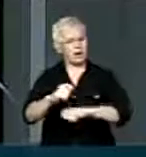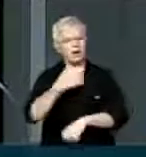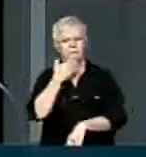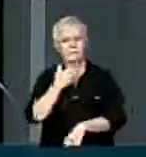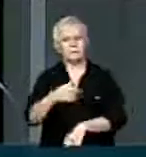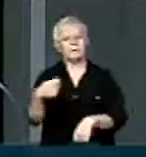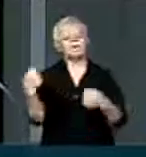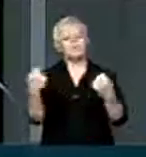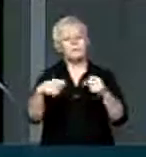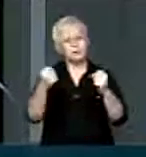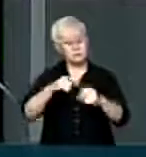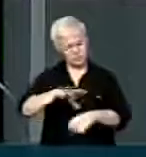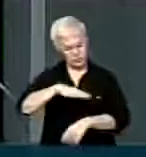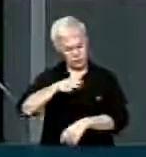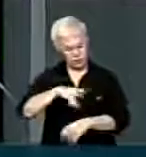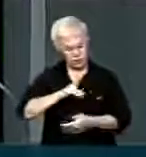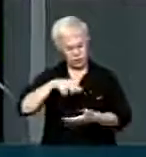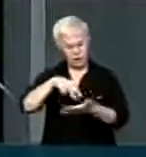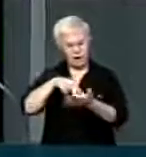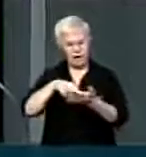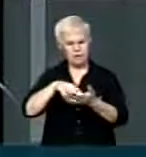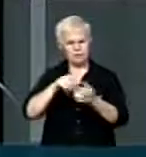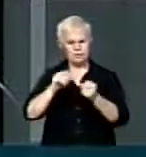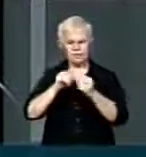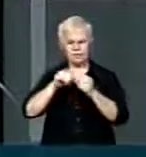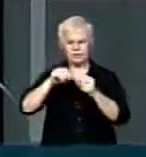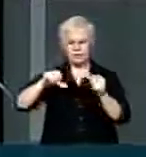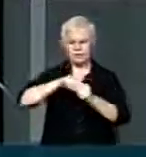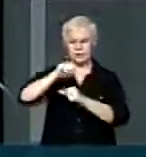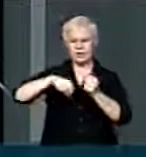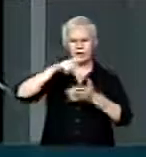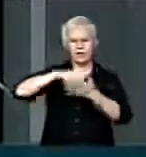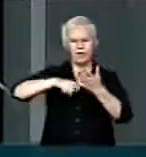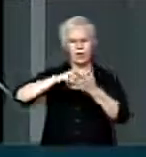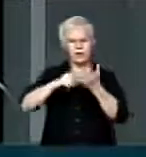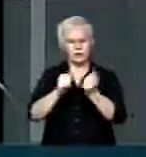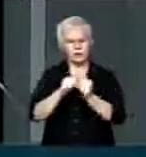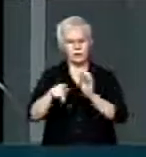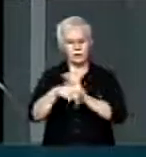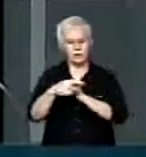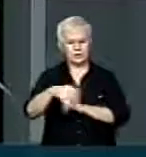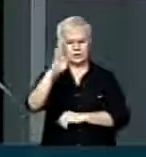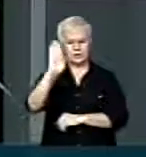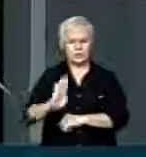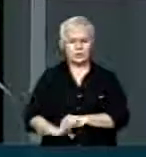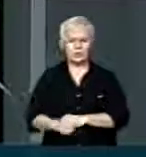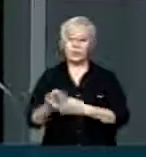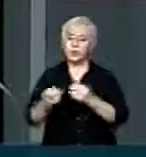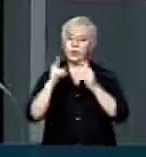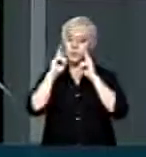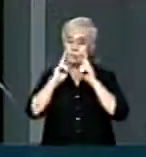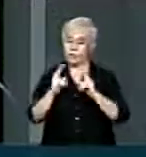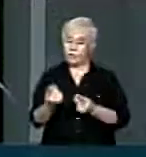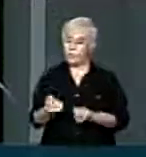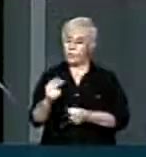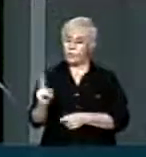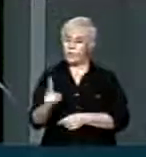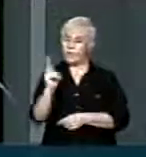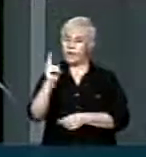é preciso ter coragem, né? Olhar esse tal de valor agregado. Temos